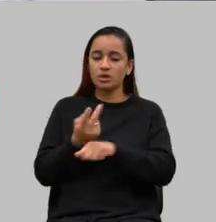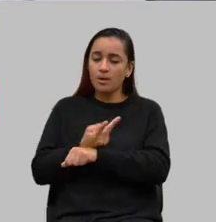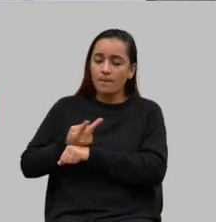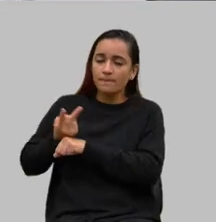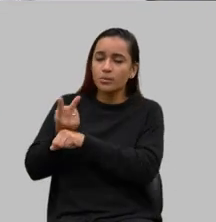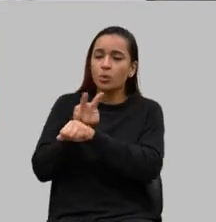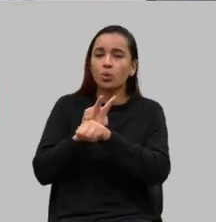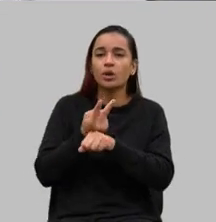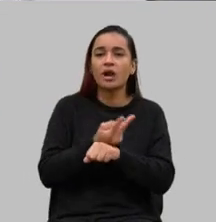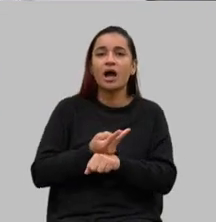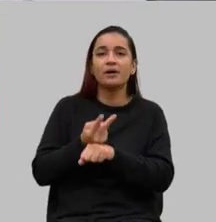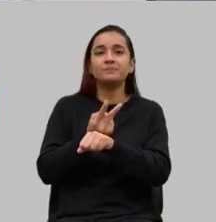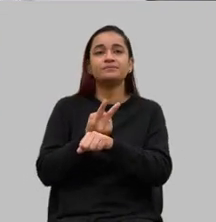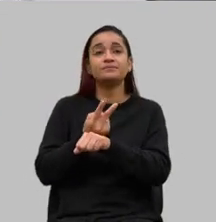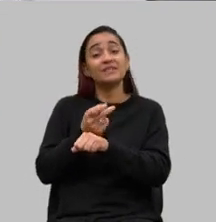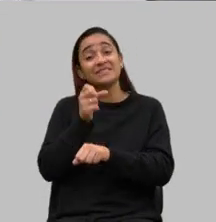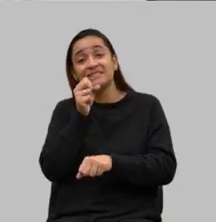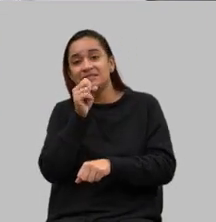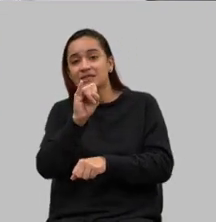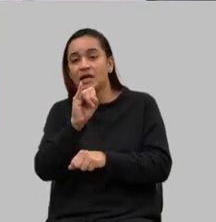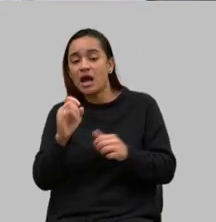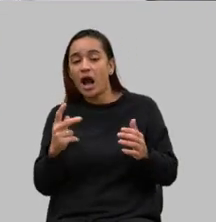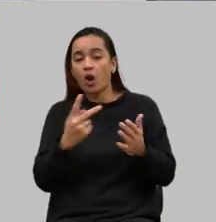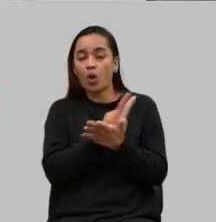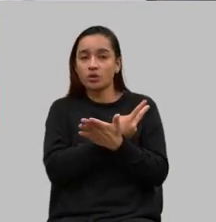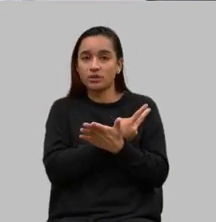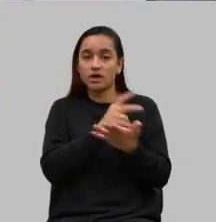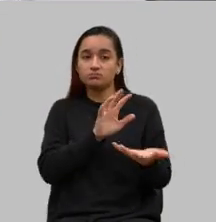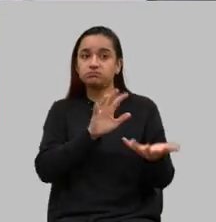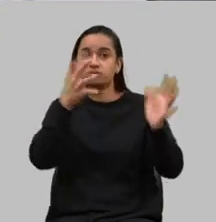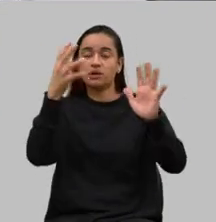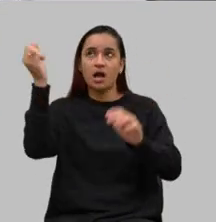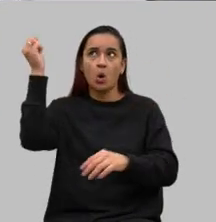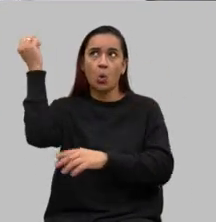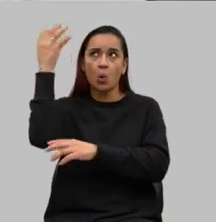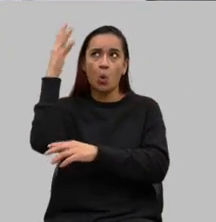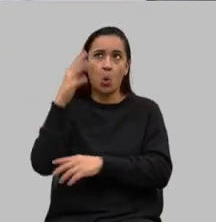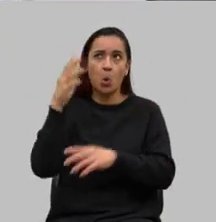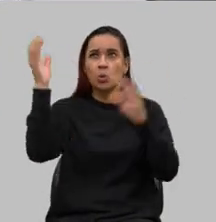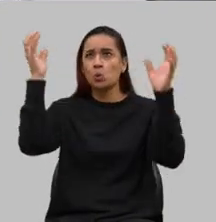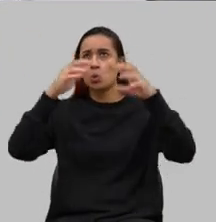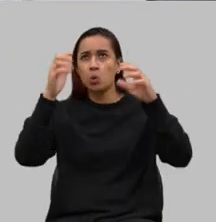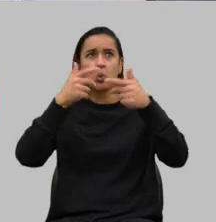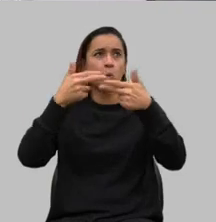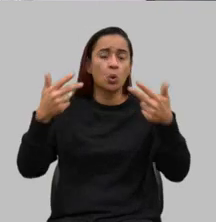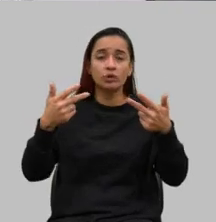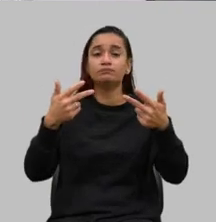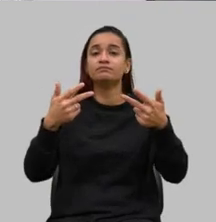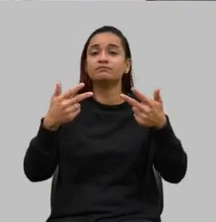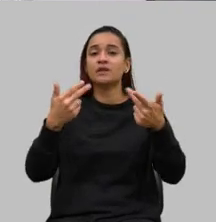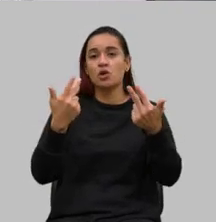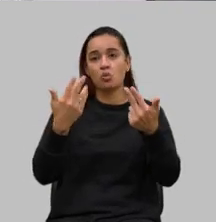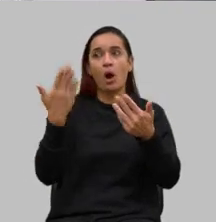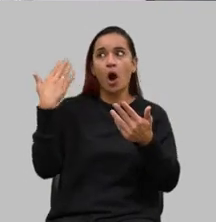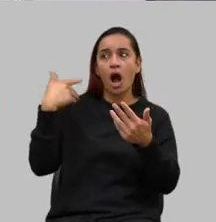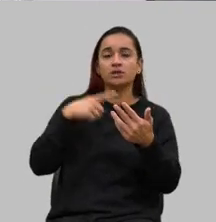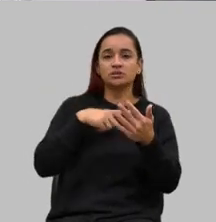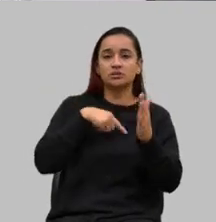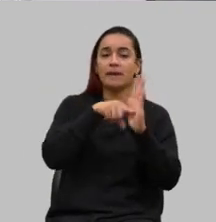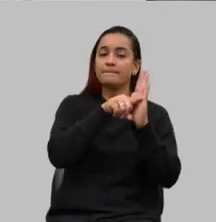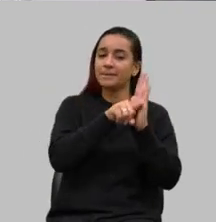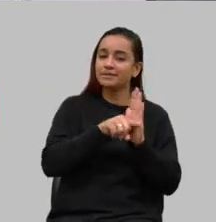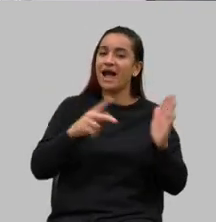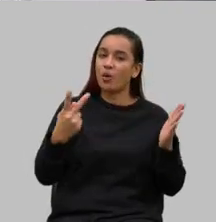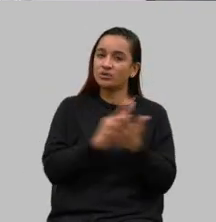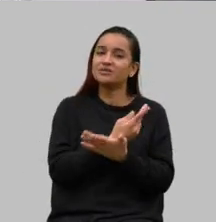né caso aconteça né esses eventos climáticos extremos como tem acontecido agora recente no Rio Grande do Sul que a